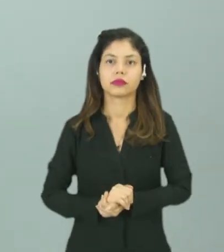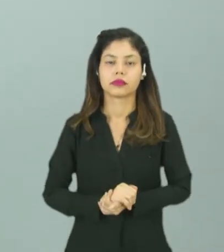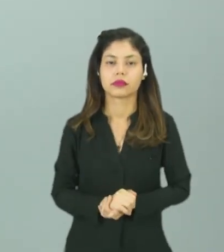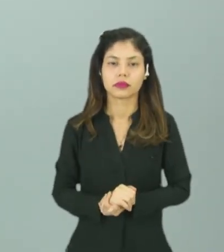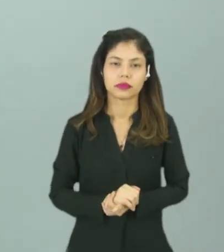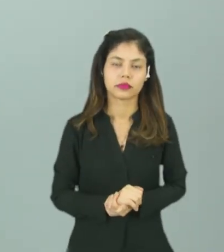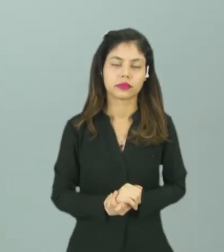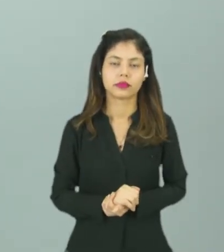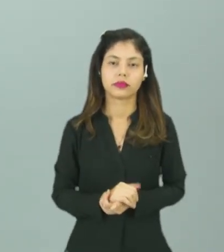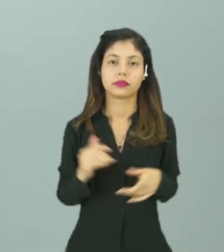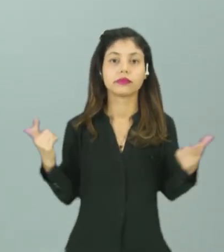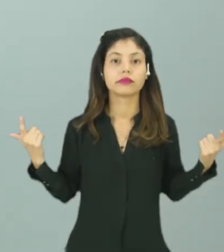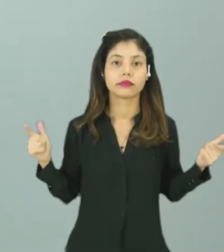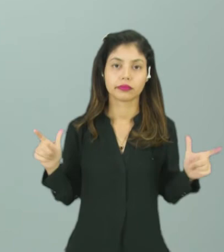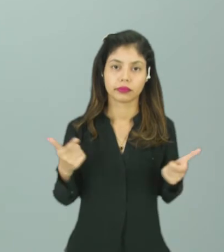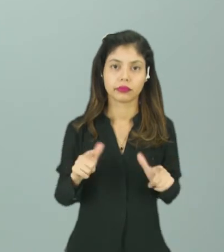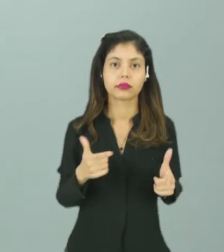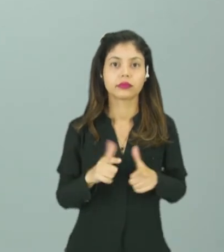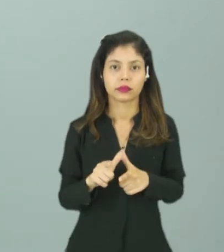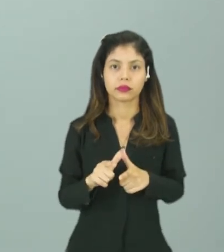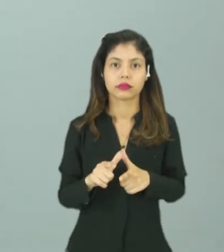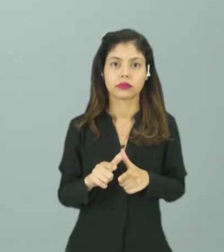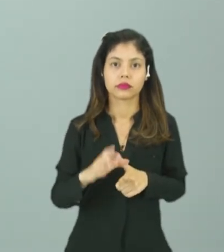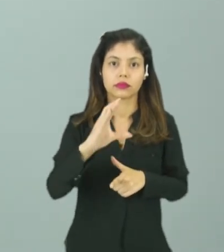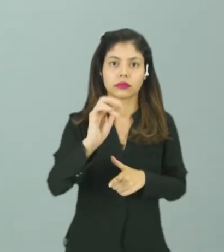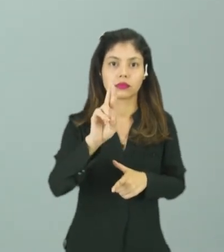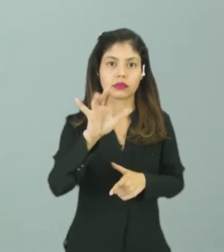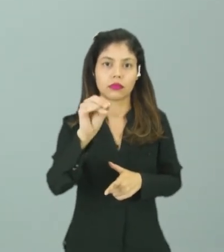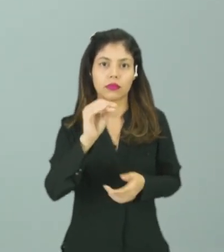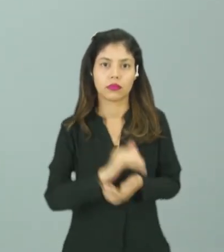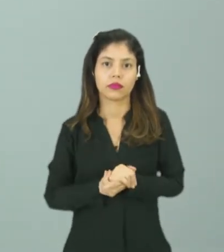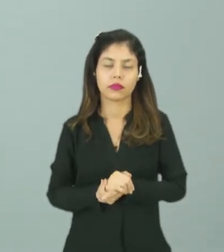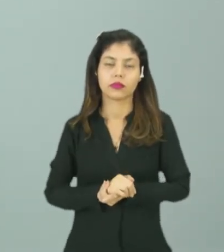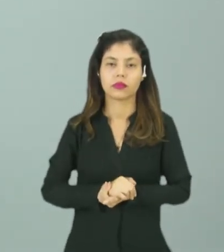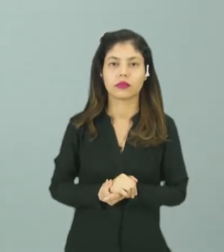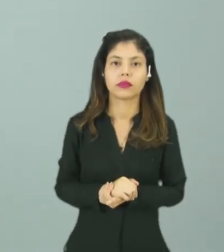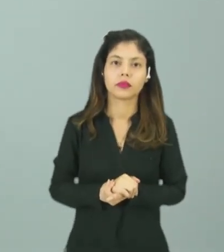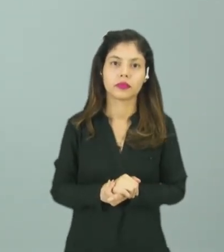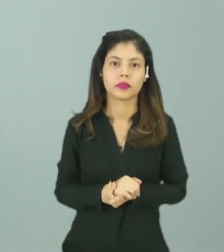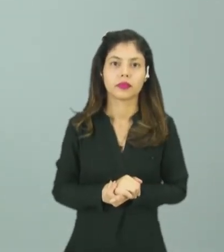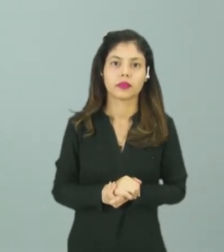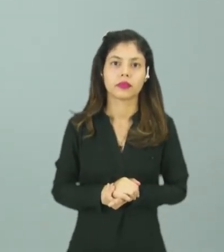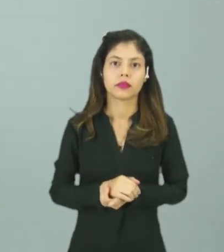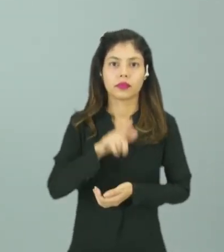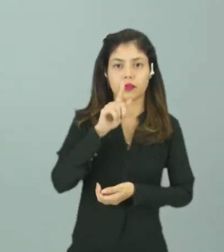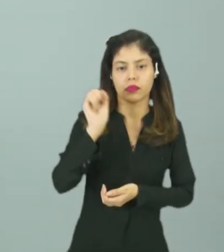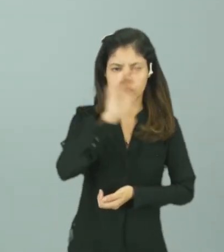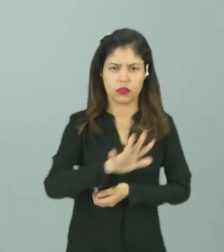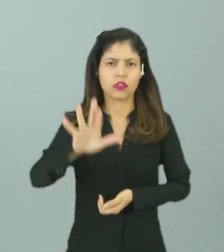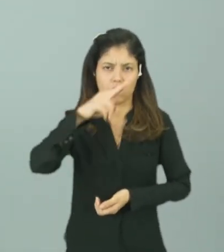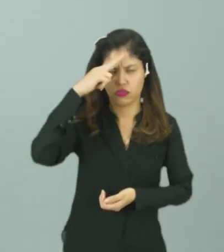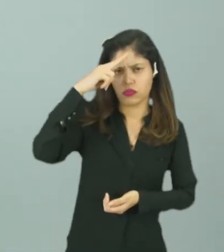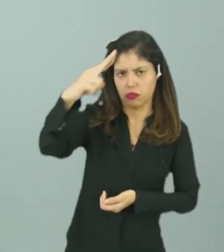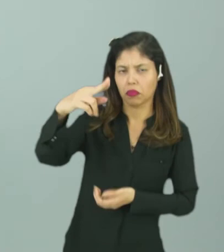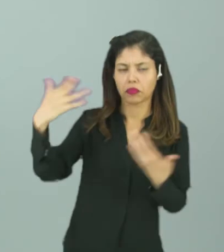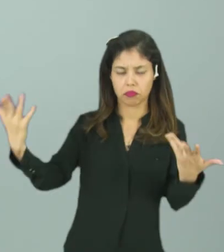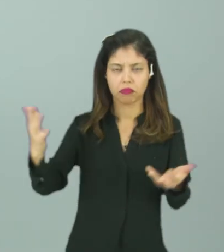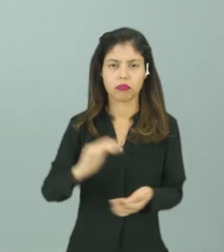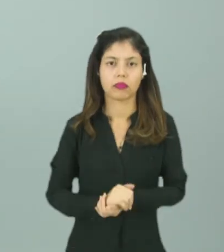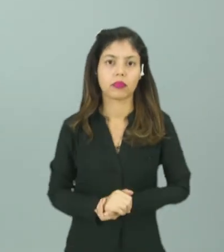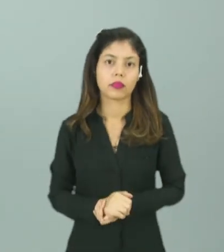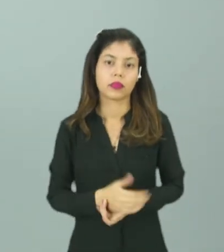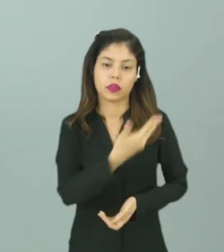são, em sua minoria, ocupando cargos de gerência, cargos especiais,